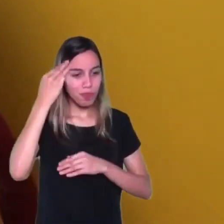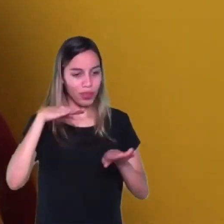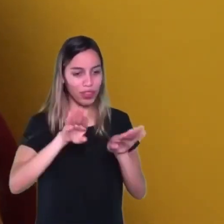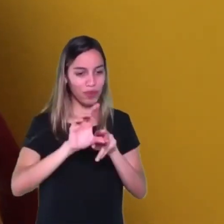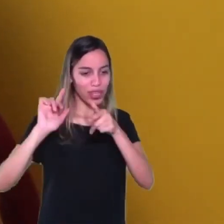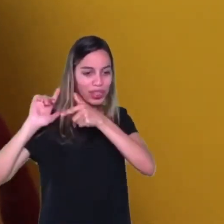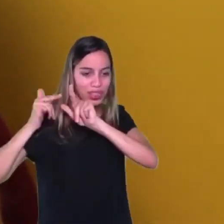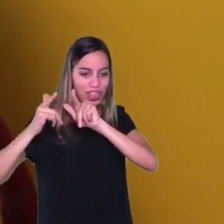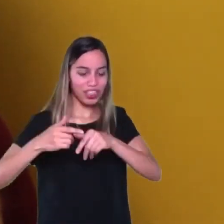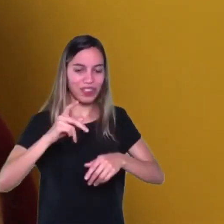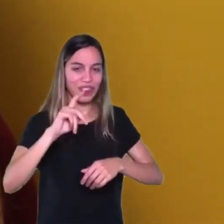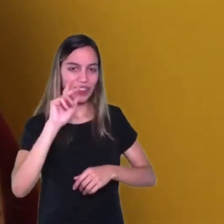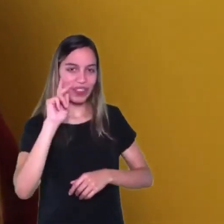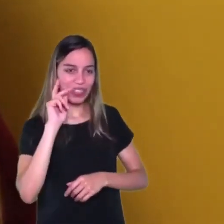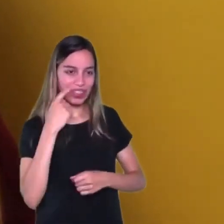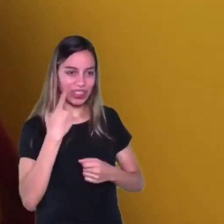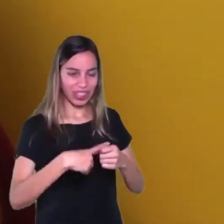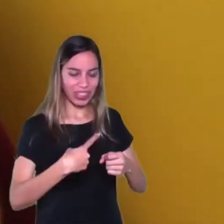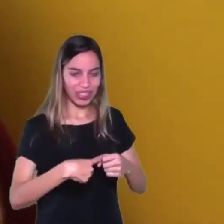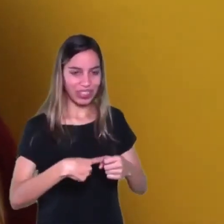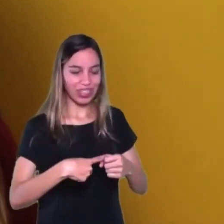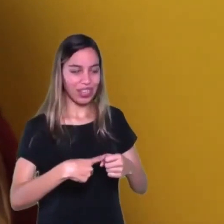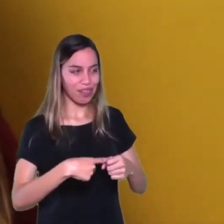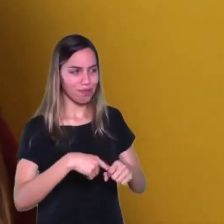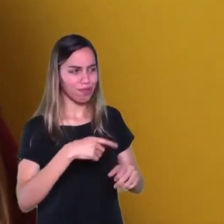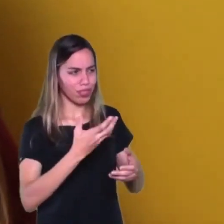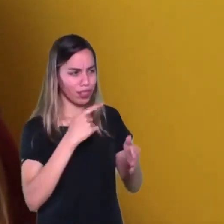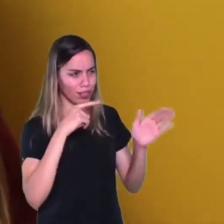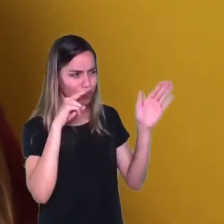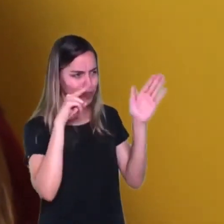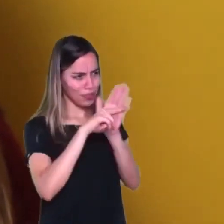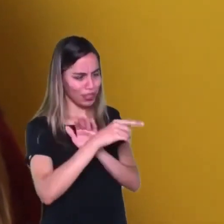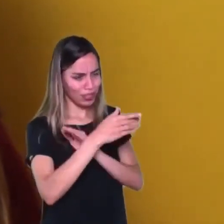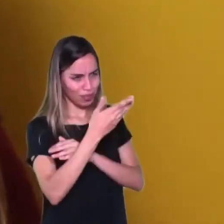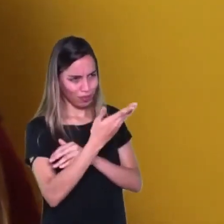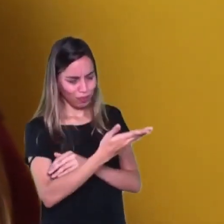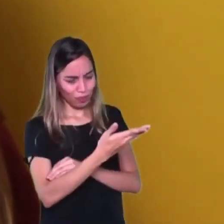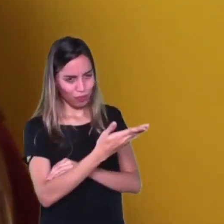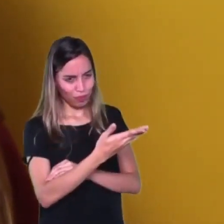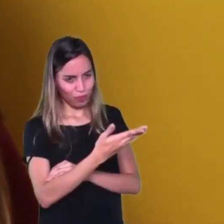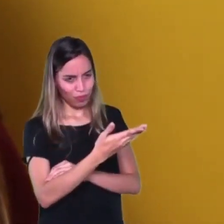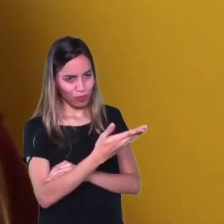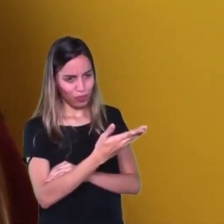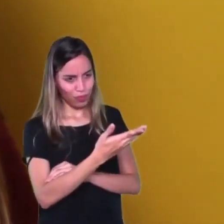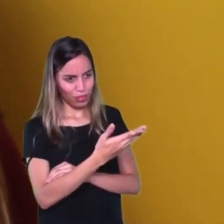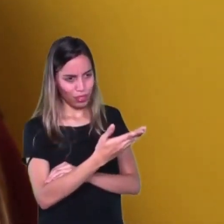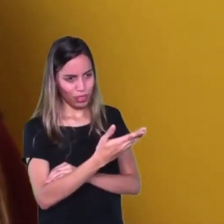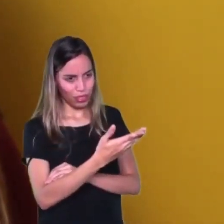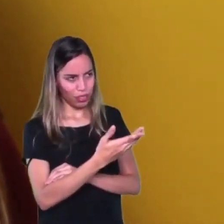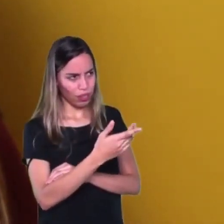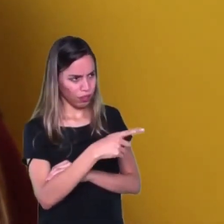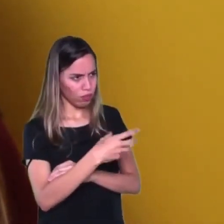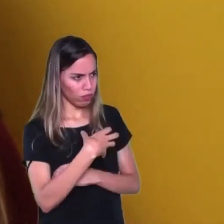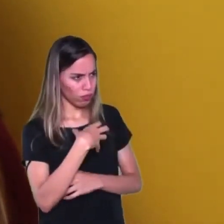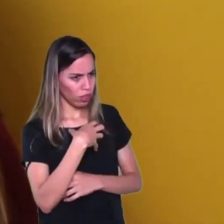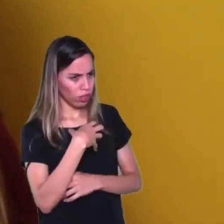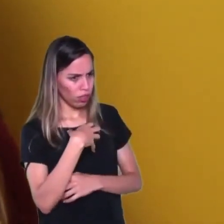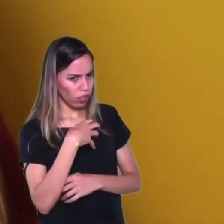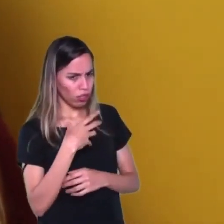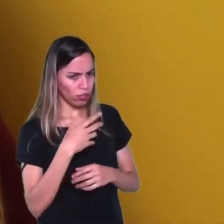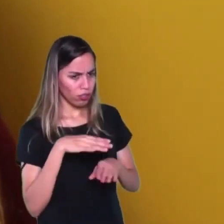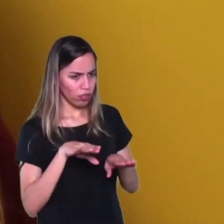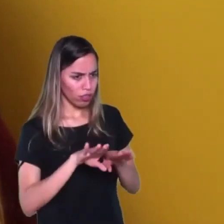cidade. Eu acho que eu quero te perguntar isso, né? Se de certa forma também isso contribui, né? Para